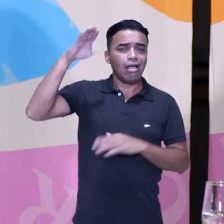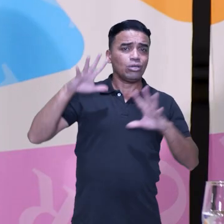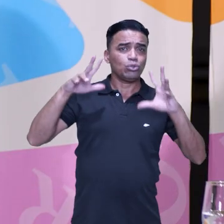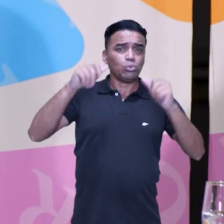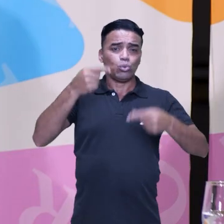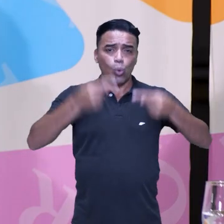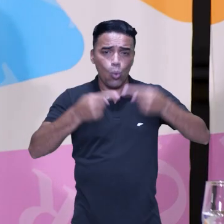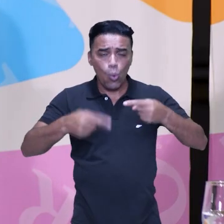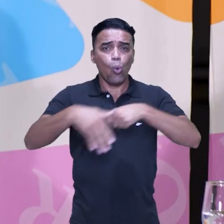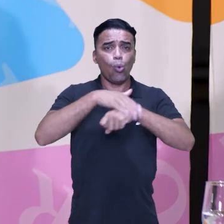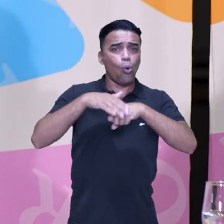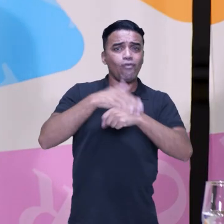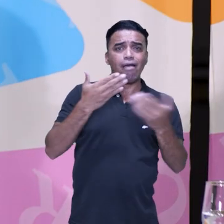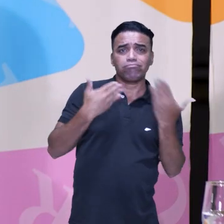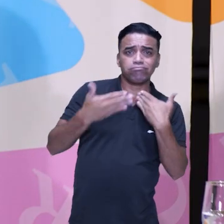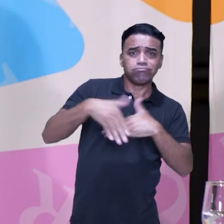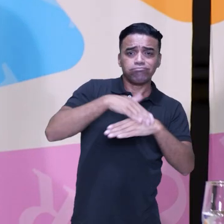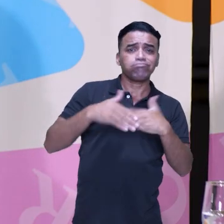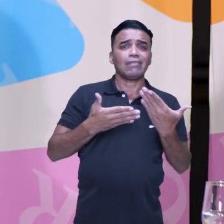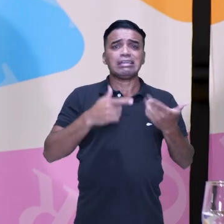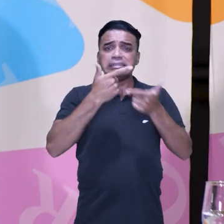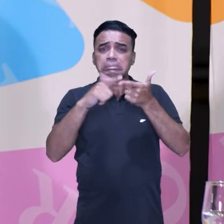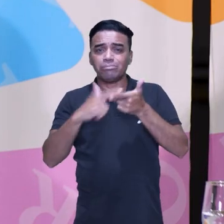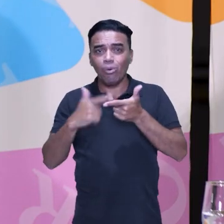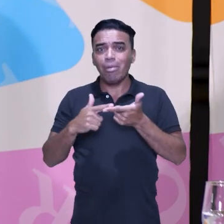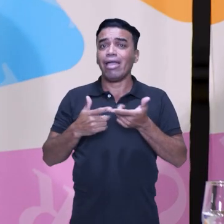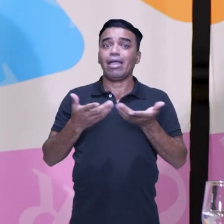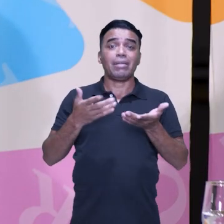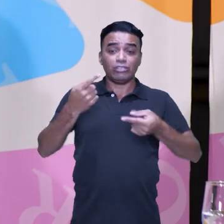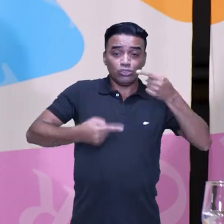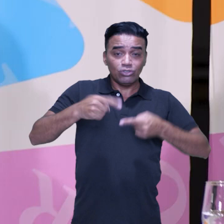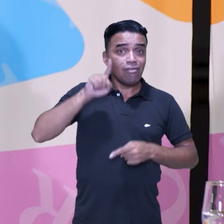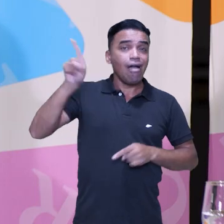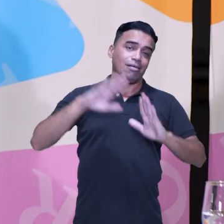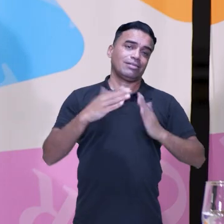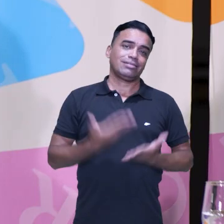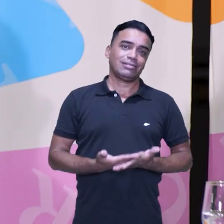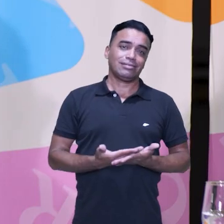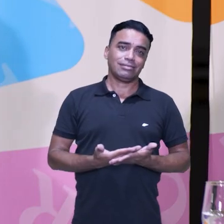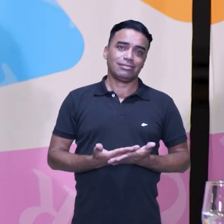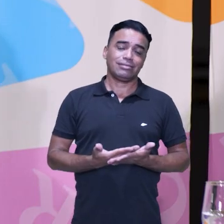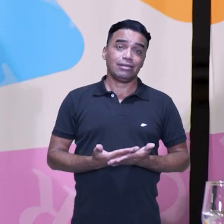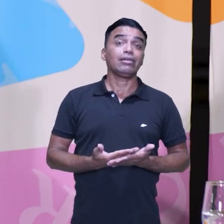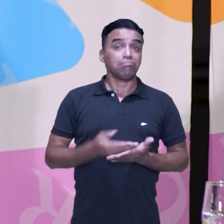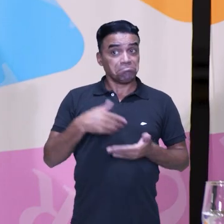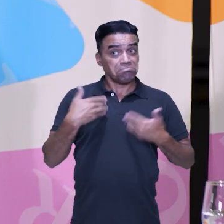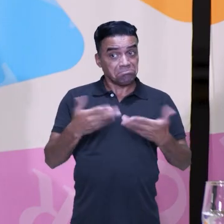debata sobre isso, essas questões elas sejam abordadas em sala de aula, e por meio disso, isso